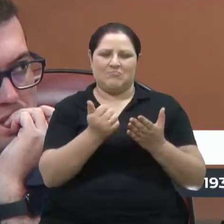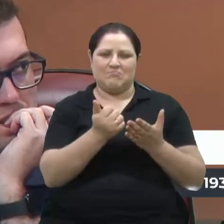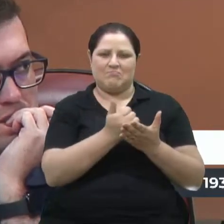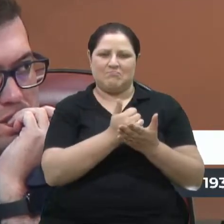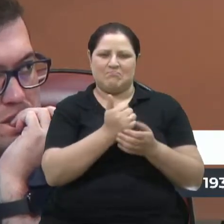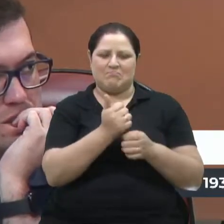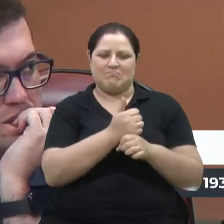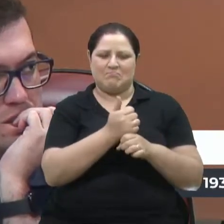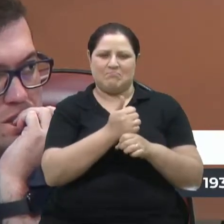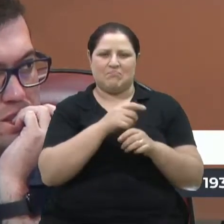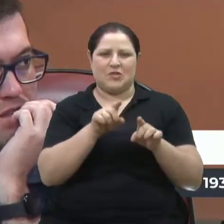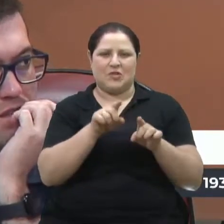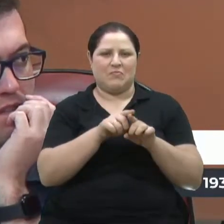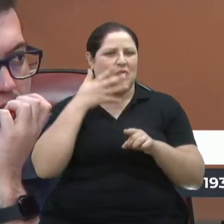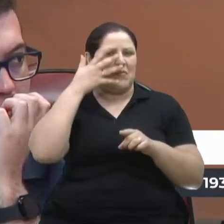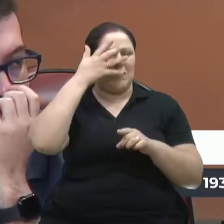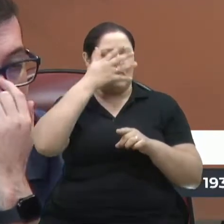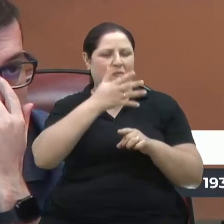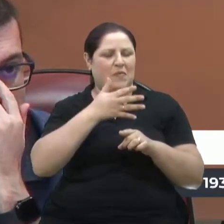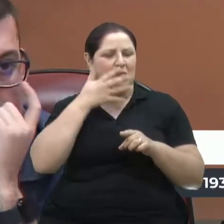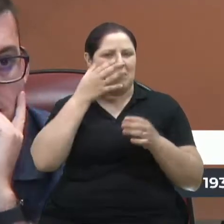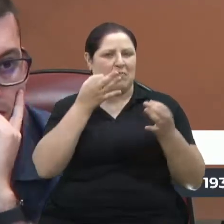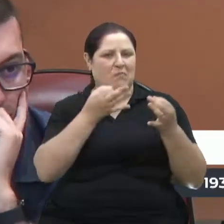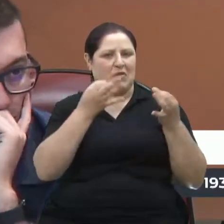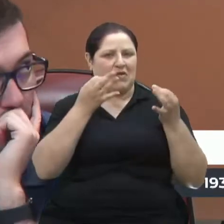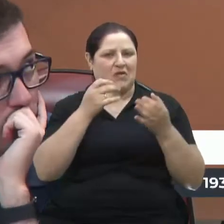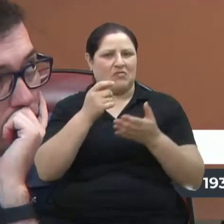era muito bom com as palavras e começou a escrever poesias.